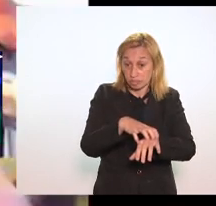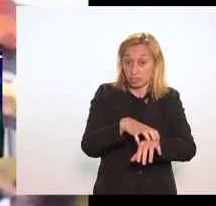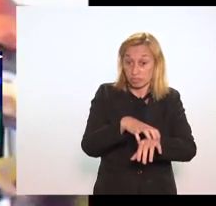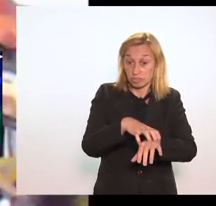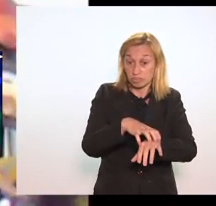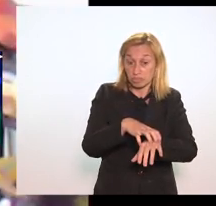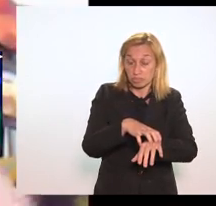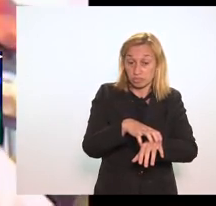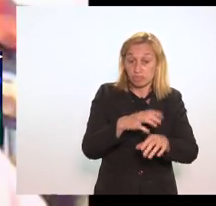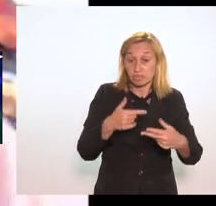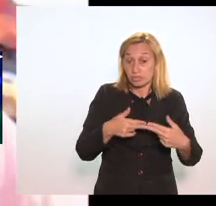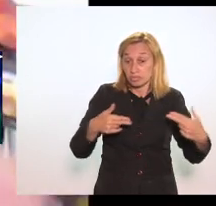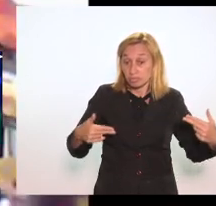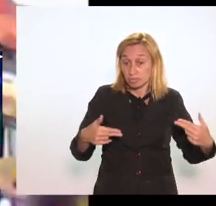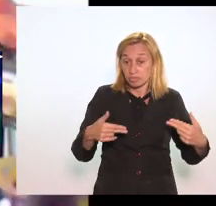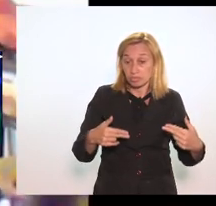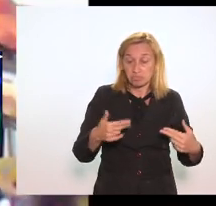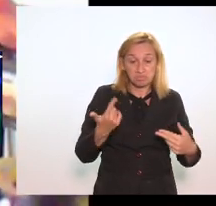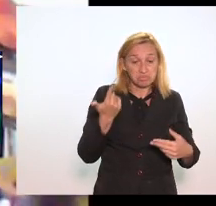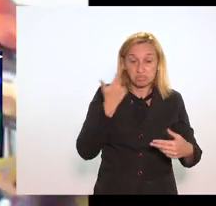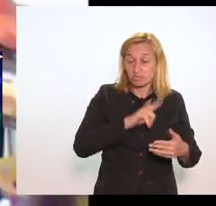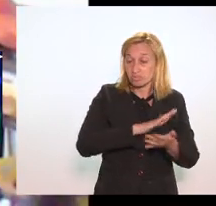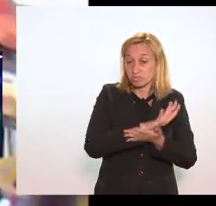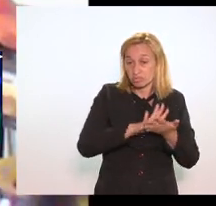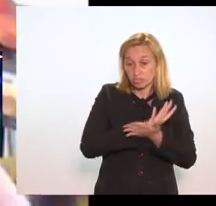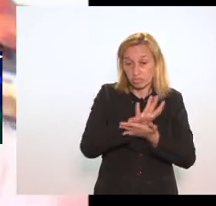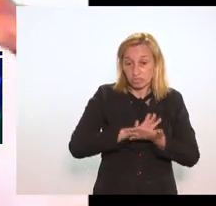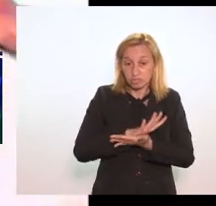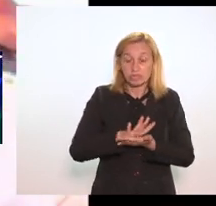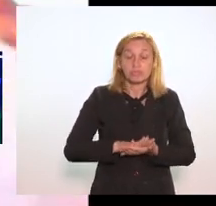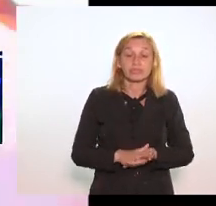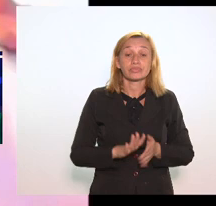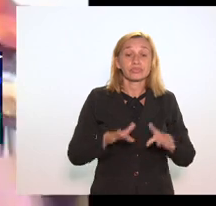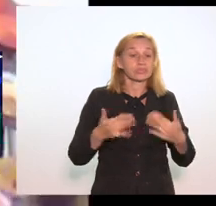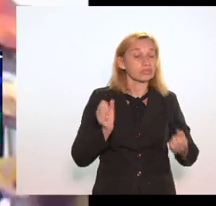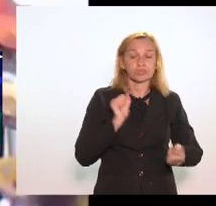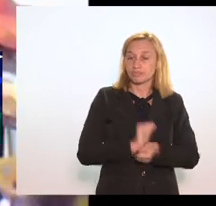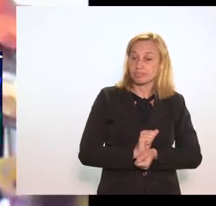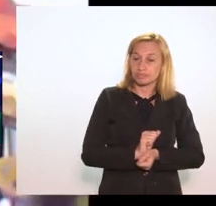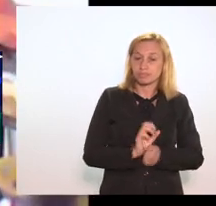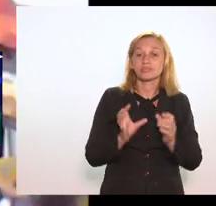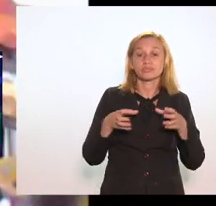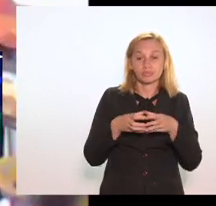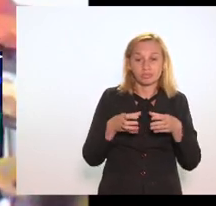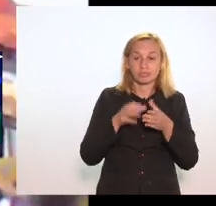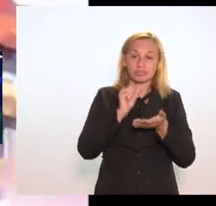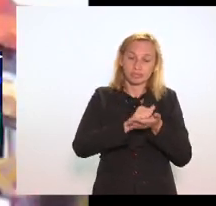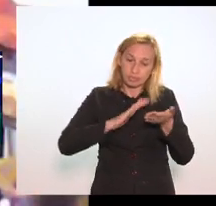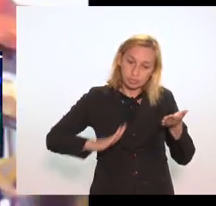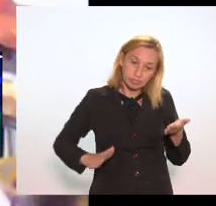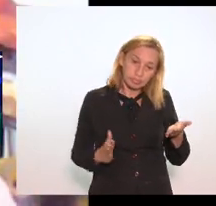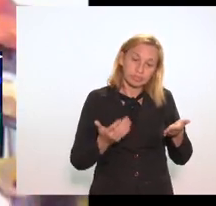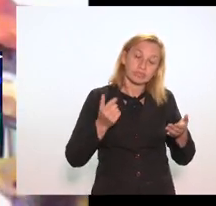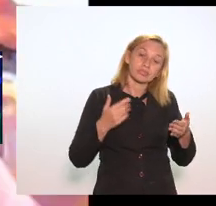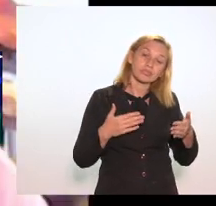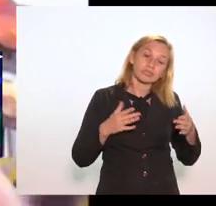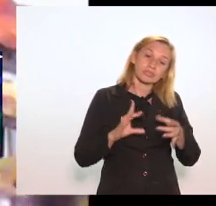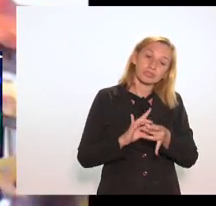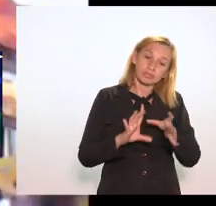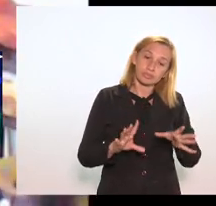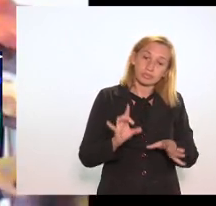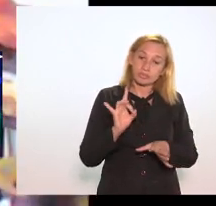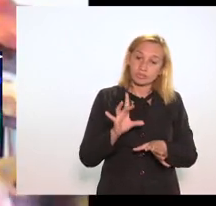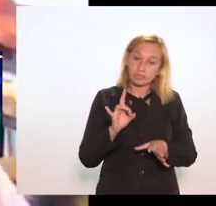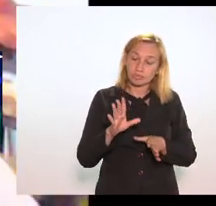tentamos estamos cantando mas não conseguimos bom então se não parar o conjunto das atividades permitindo que só